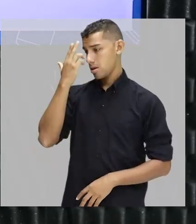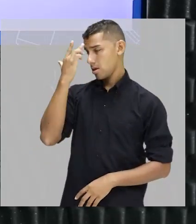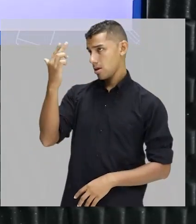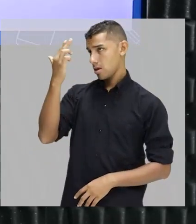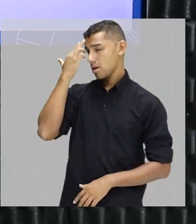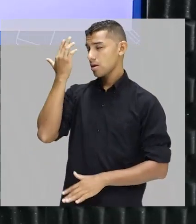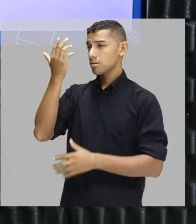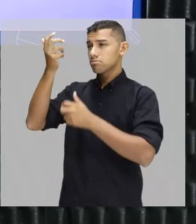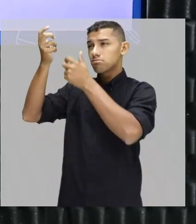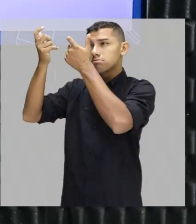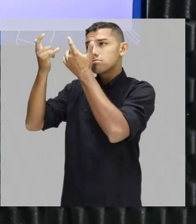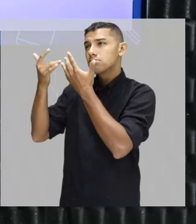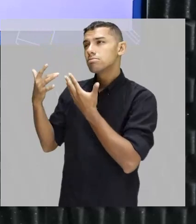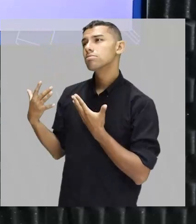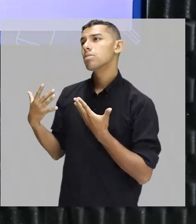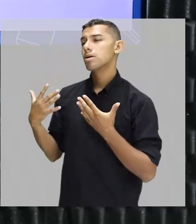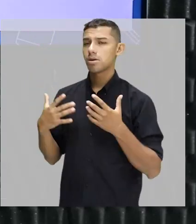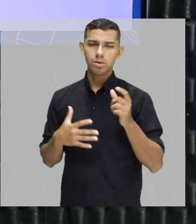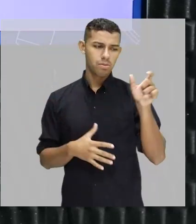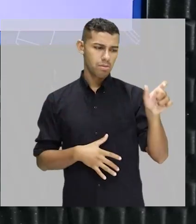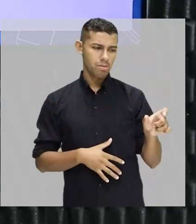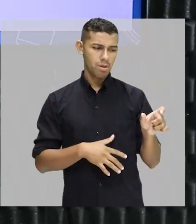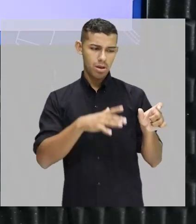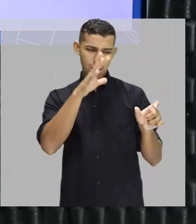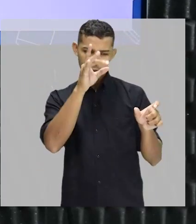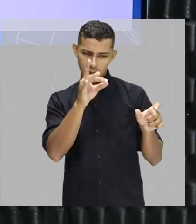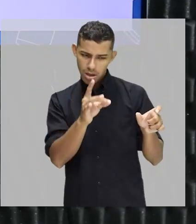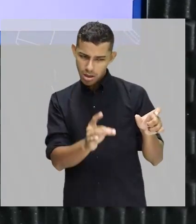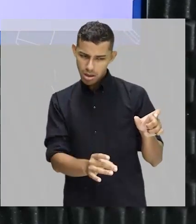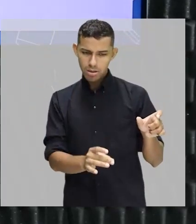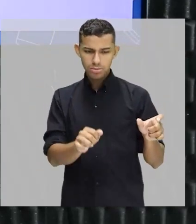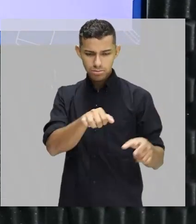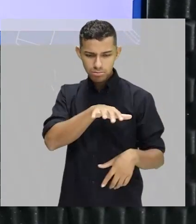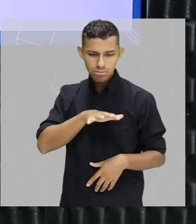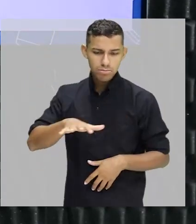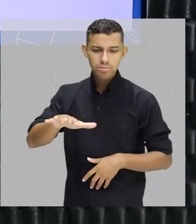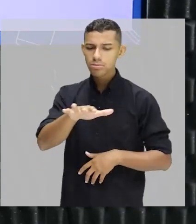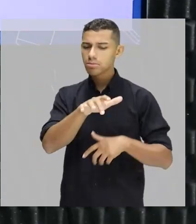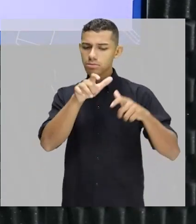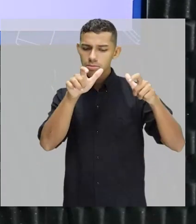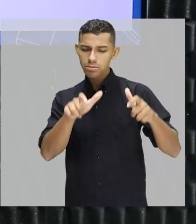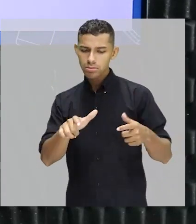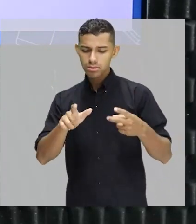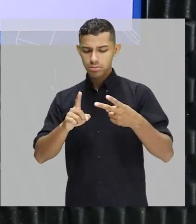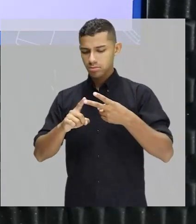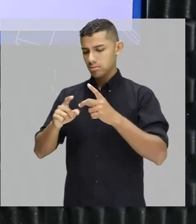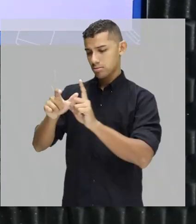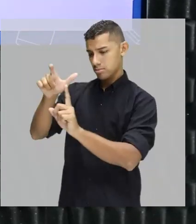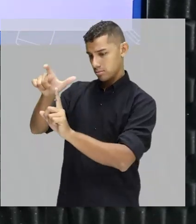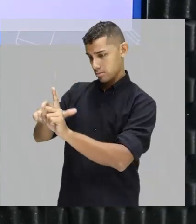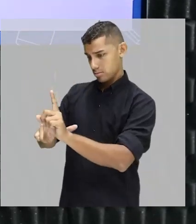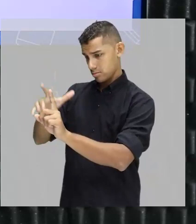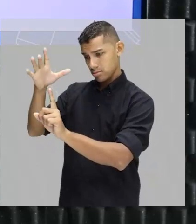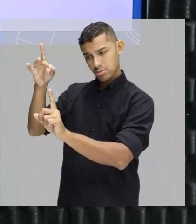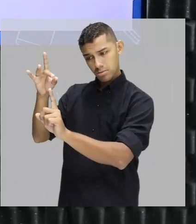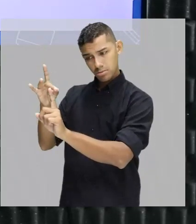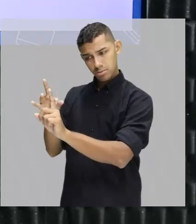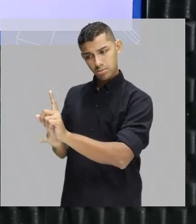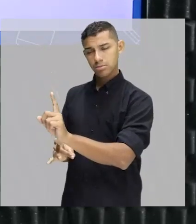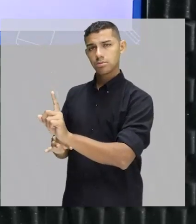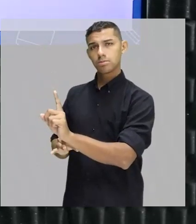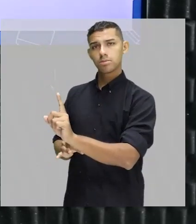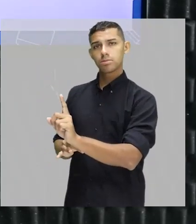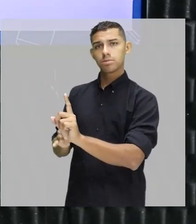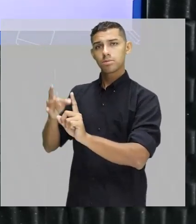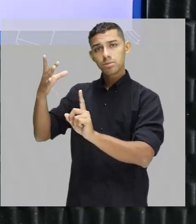dessa narração eu faço uma descrição. A descrição do ambiente, a descrição do personagem, e aí entra